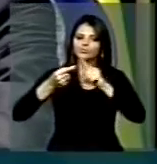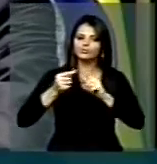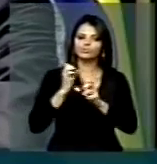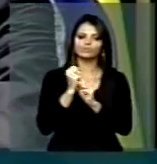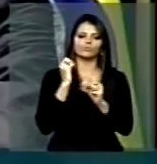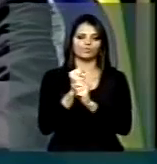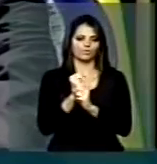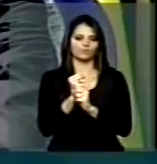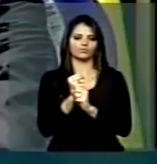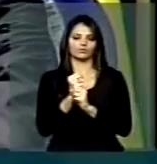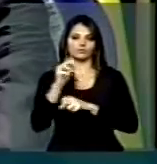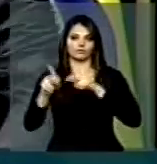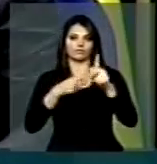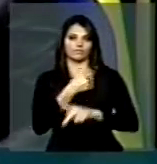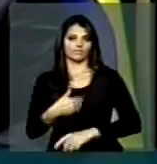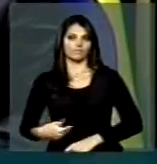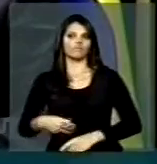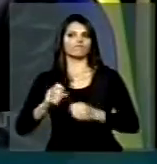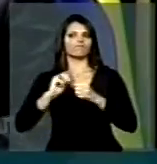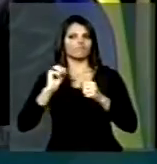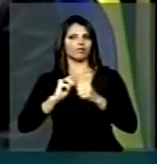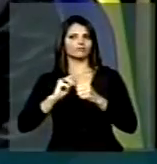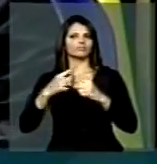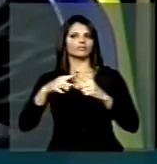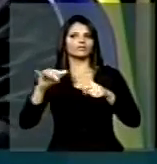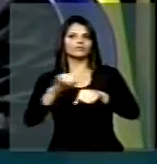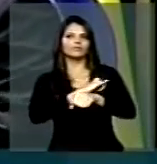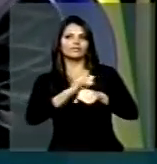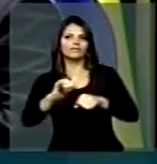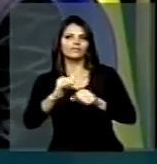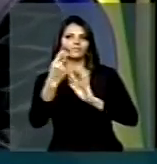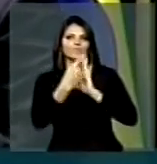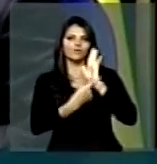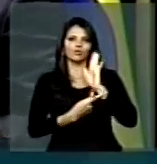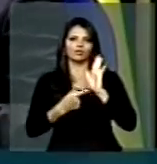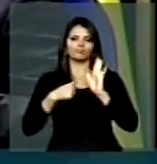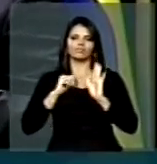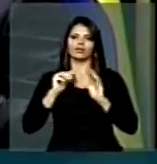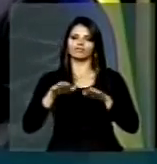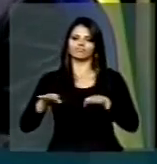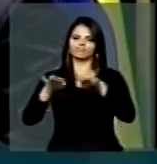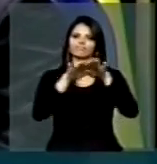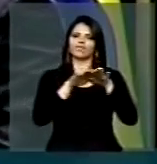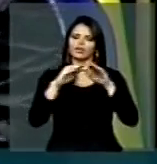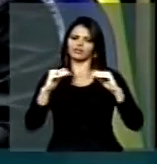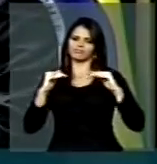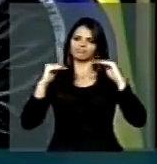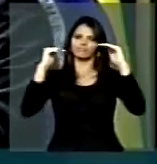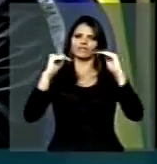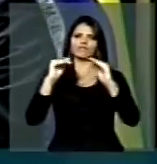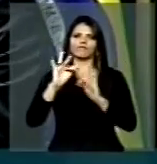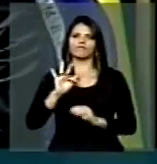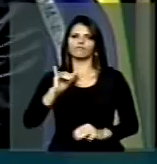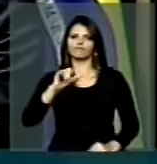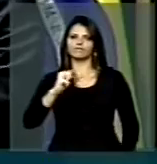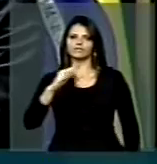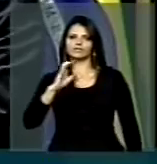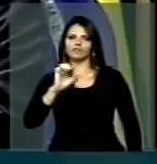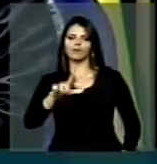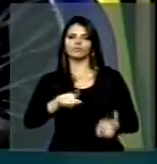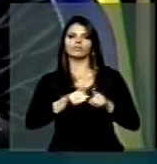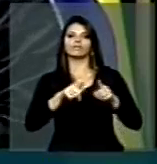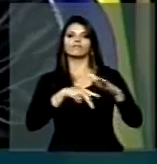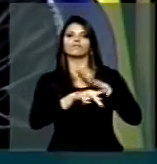públicas. E assim foi feito. A estratégia incluiu um programa de austeridade fiscal, plano de ação imediata e a criação do Fundo Social